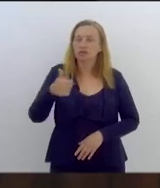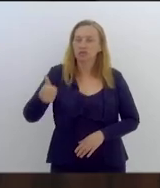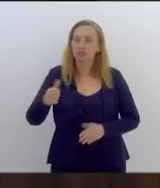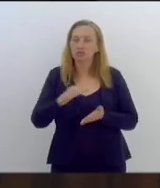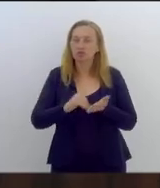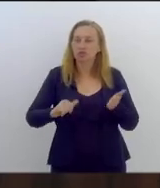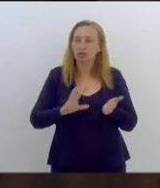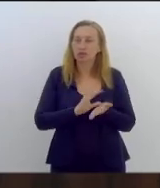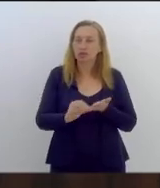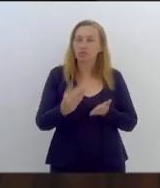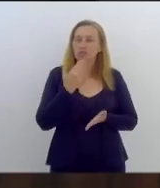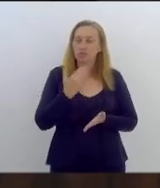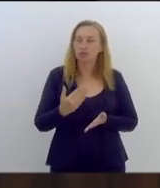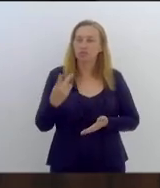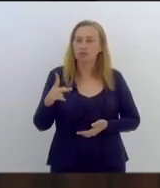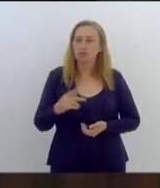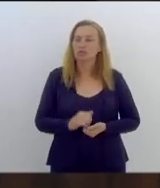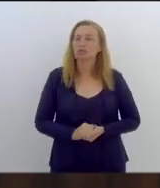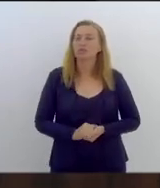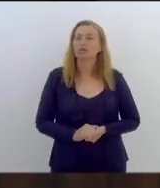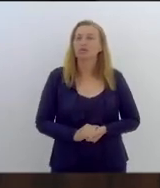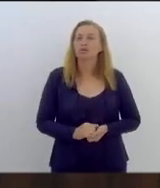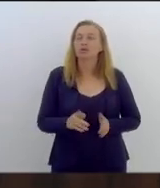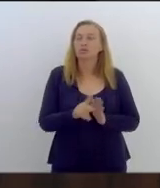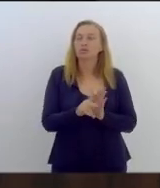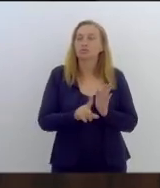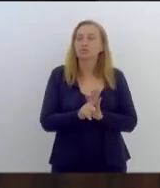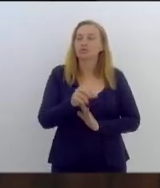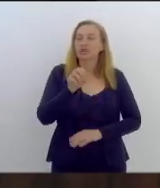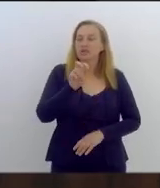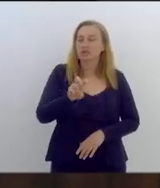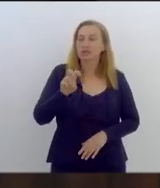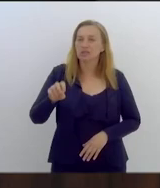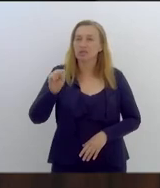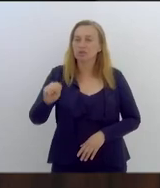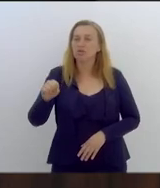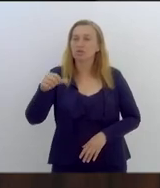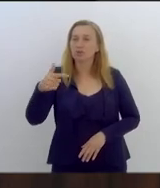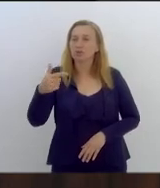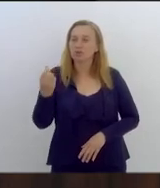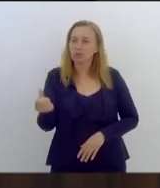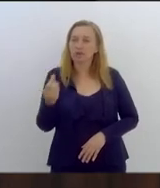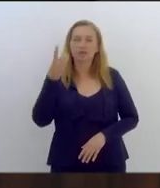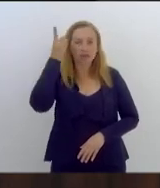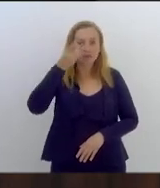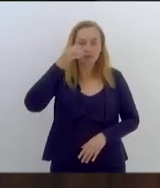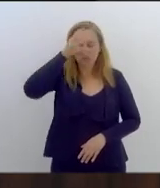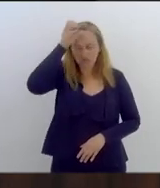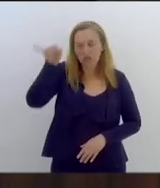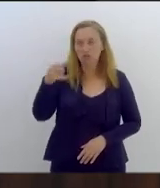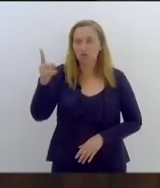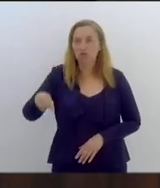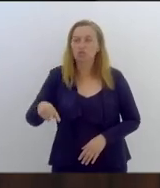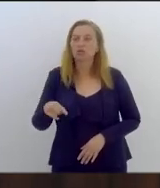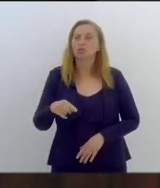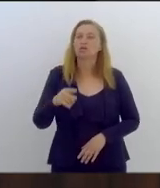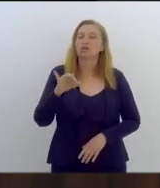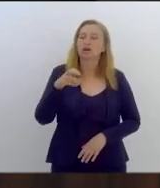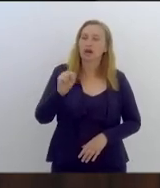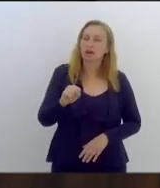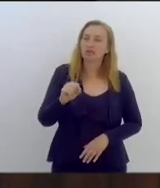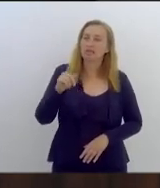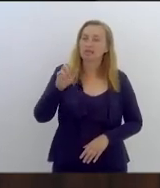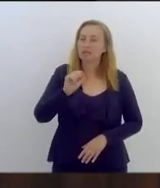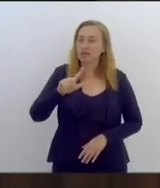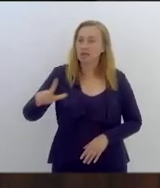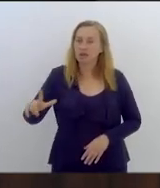pauta, pedido do autor. Projeto de lei 5586-22, de autoria do deputado Tiaju, Carlos Macedo Daniel